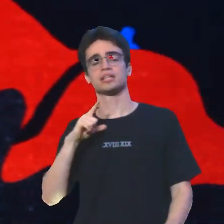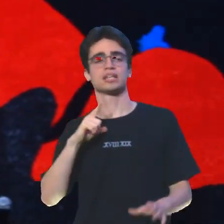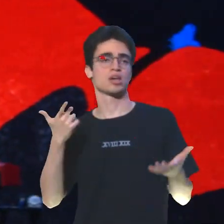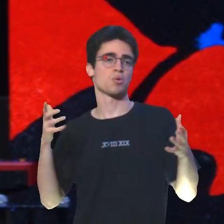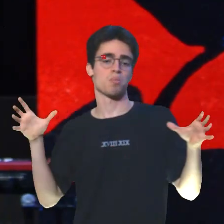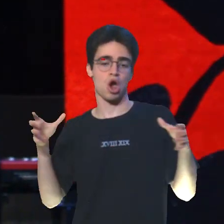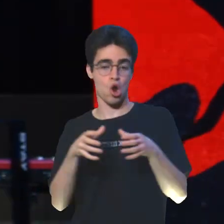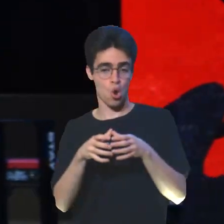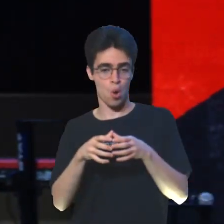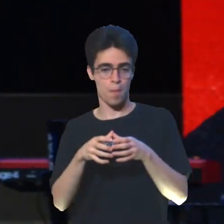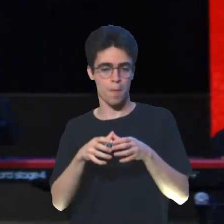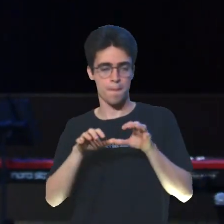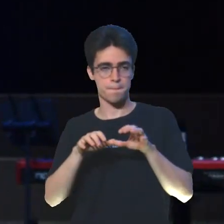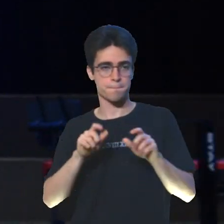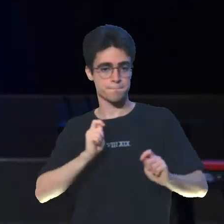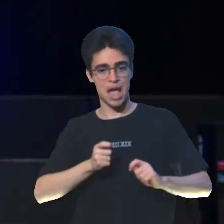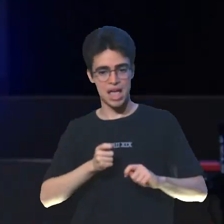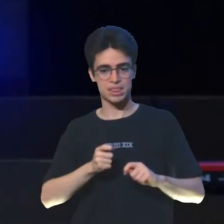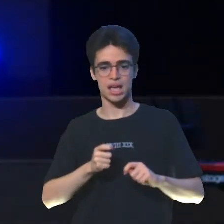que, na teoria,